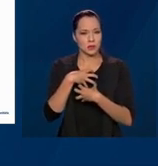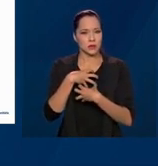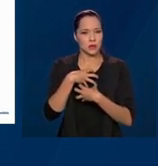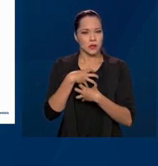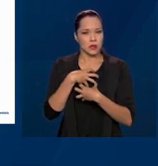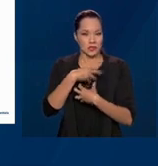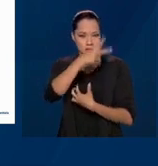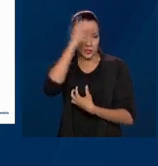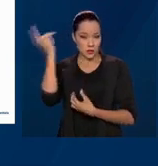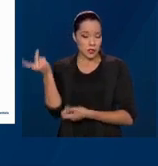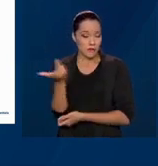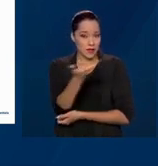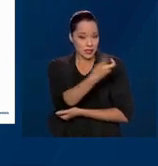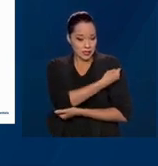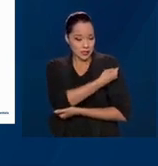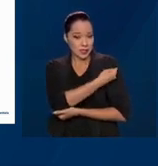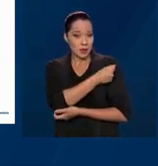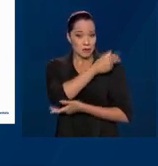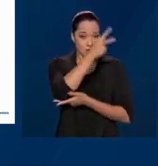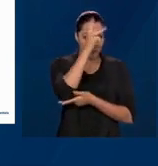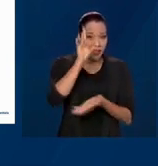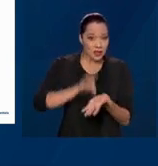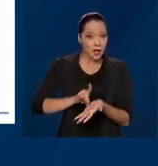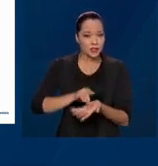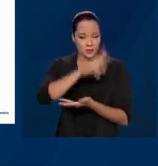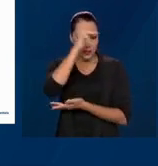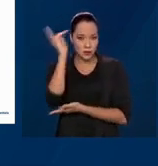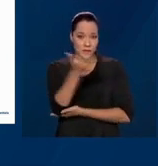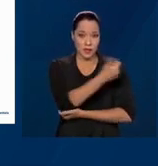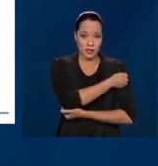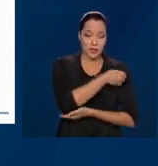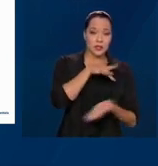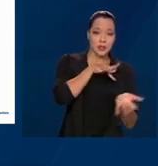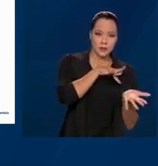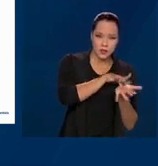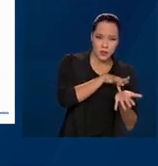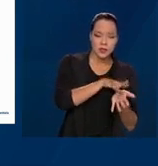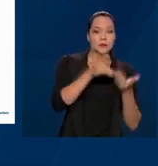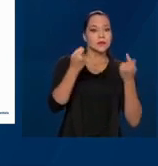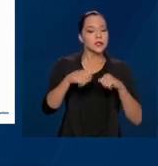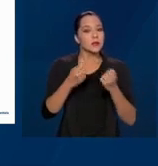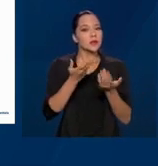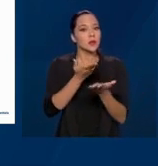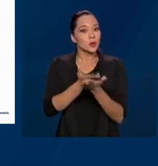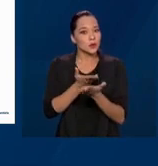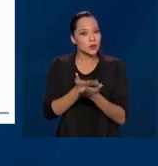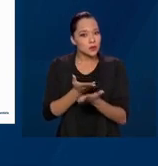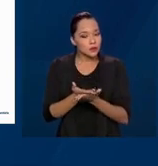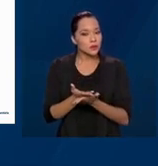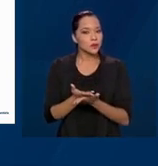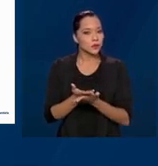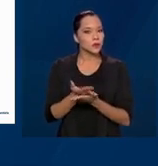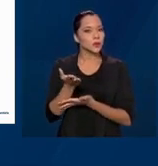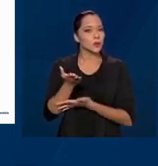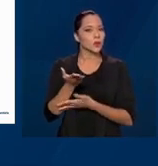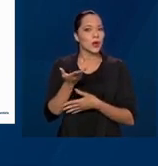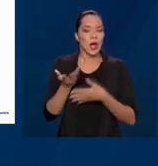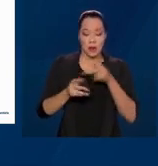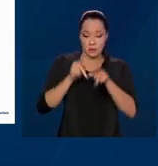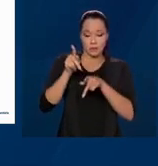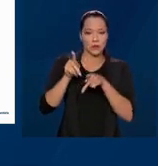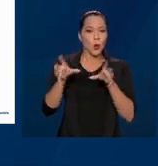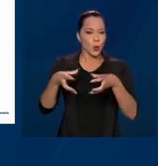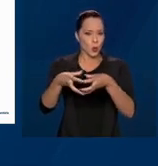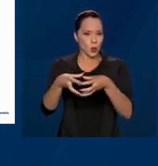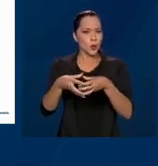das pessoas que tomaram vacina e tomaram placebo, precisávamos que o estudo fosse... a população do